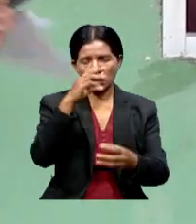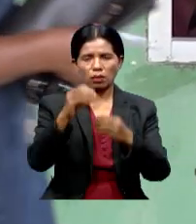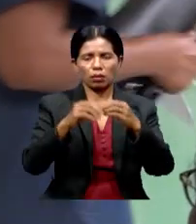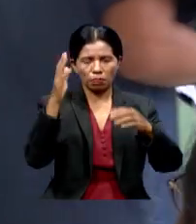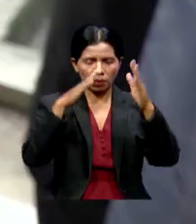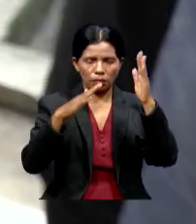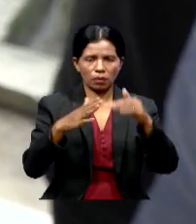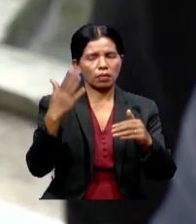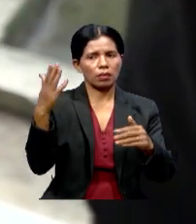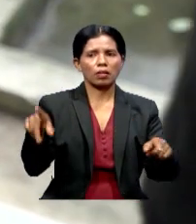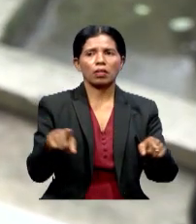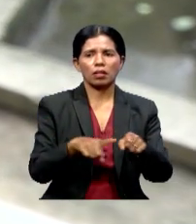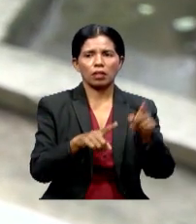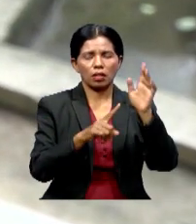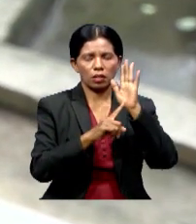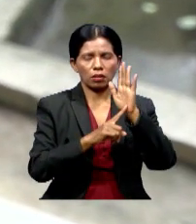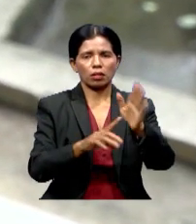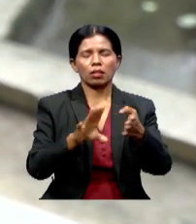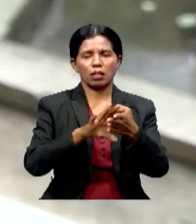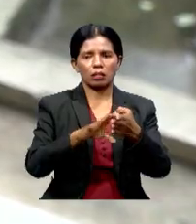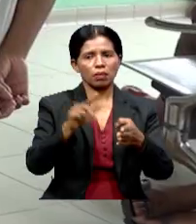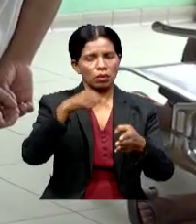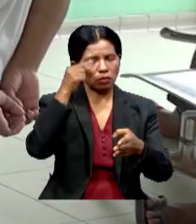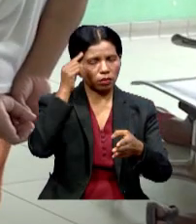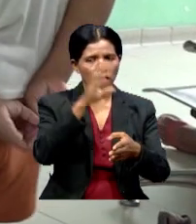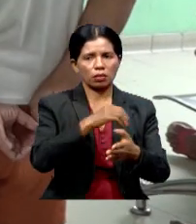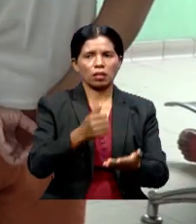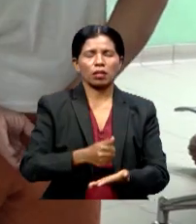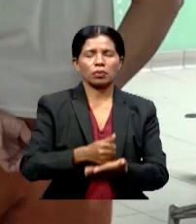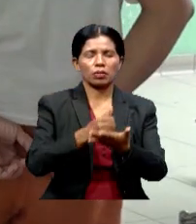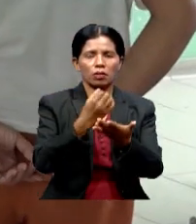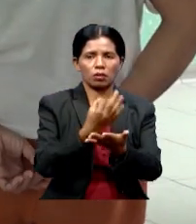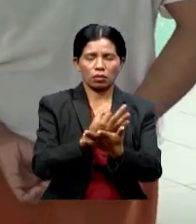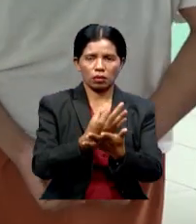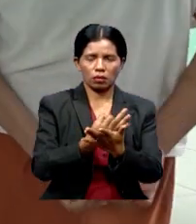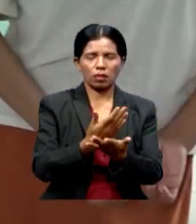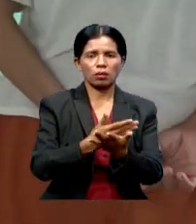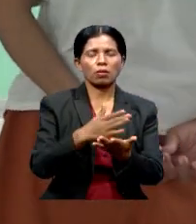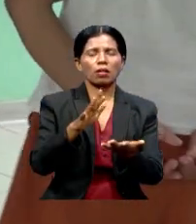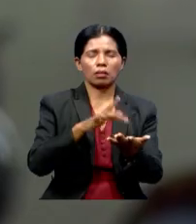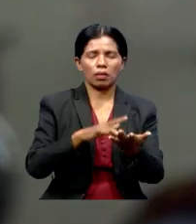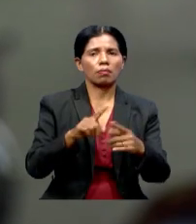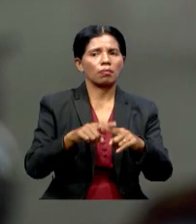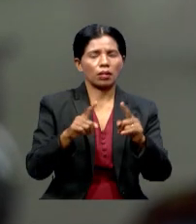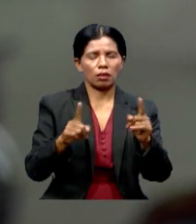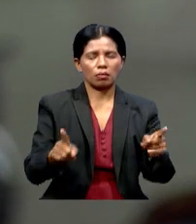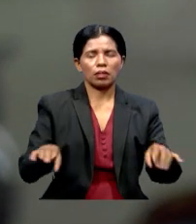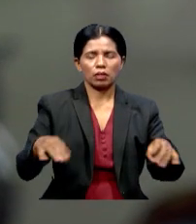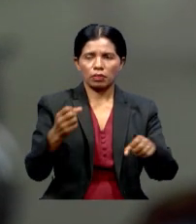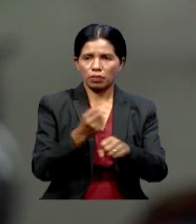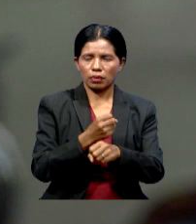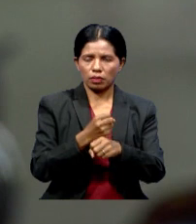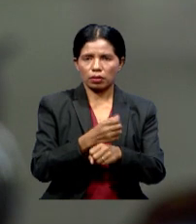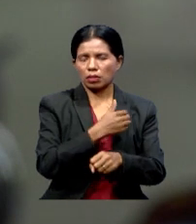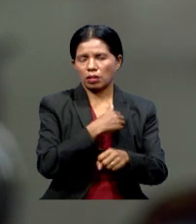problema, né? Hanesan hatou pedido para o governo, o de apoio tan orçamento a tu sosa em Morocco, mas bem, esforço hirak, né? Se